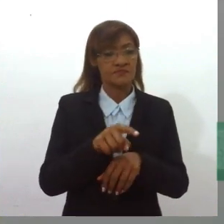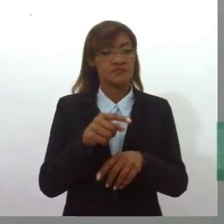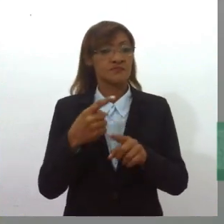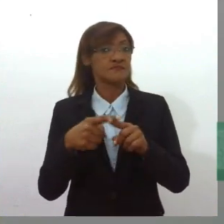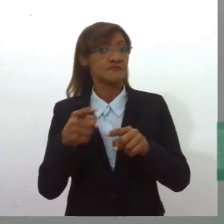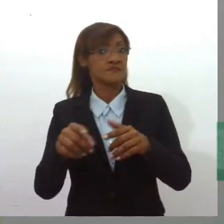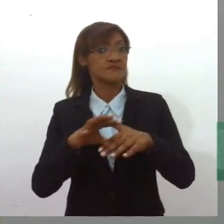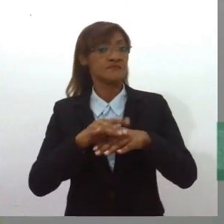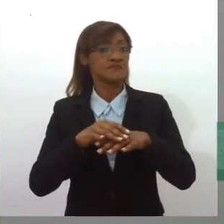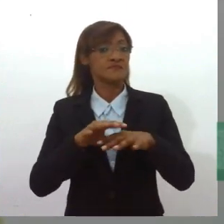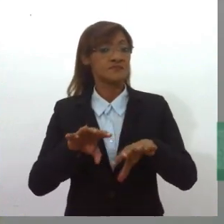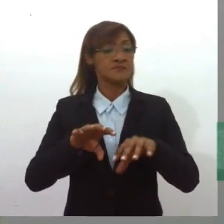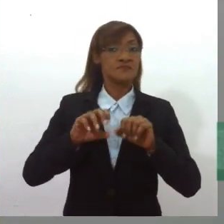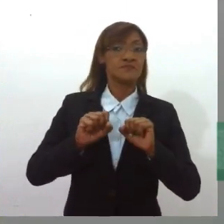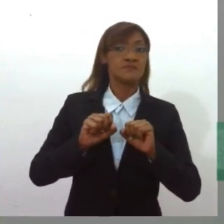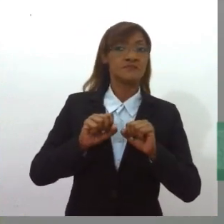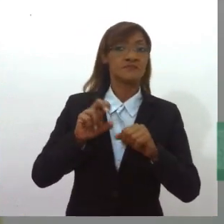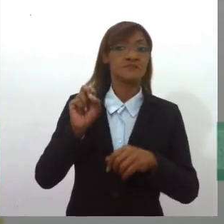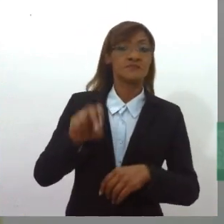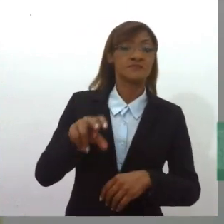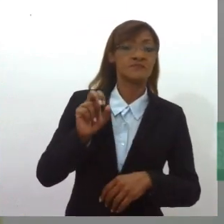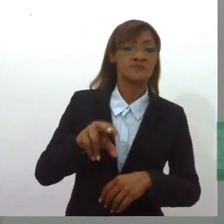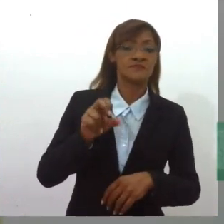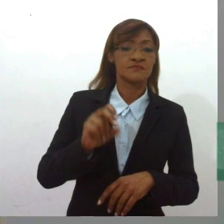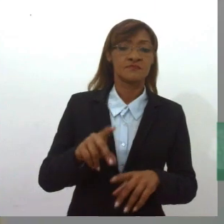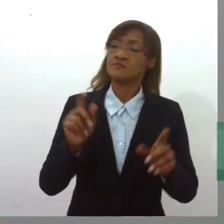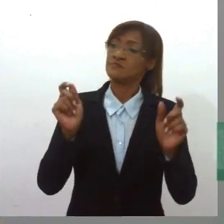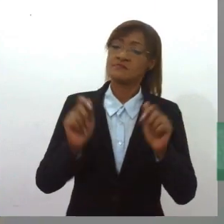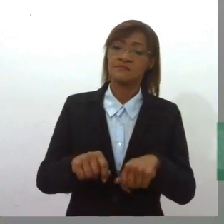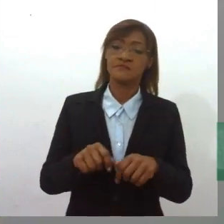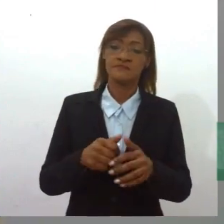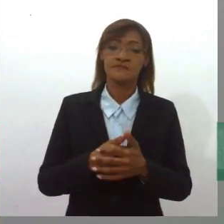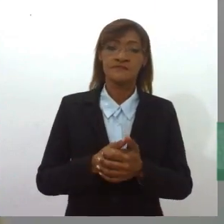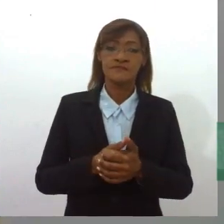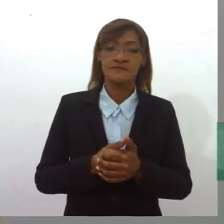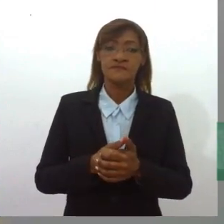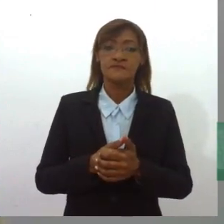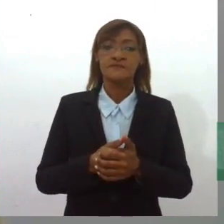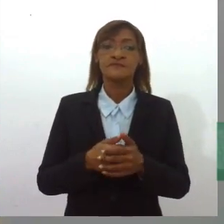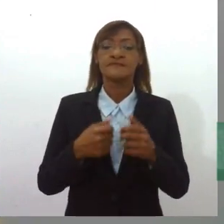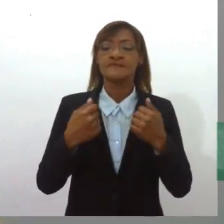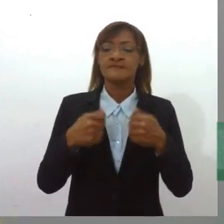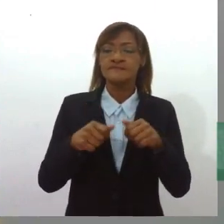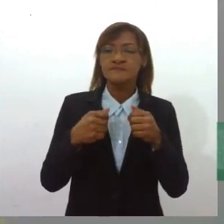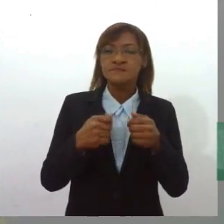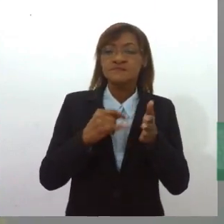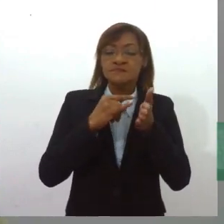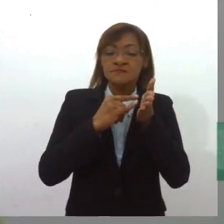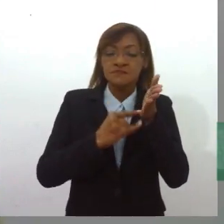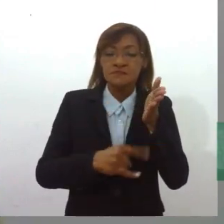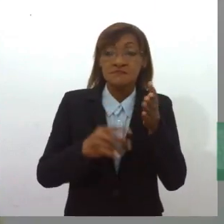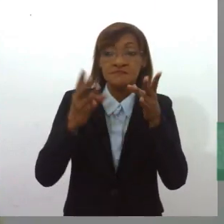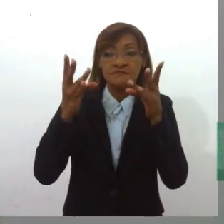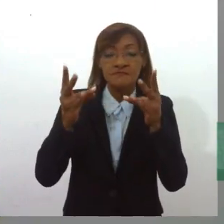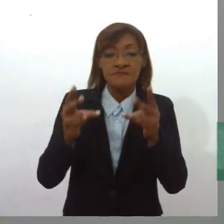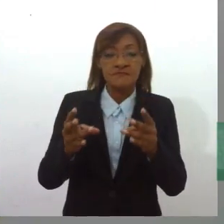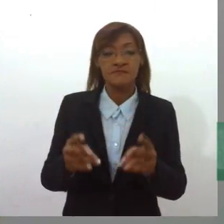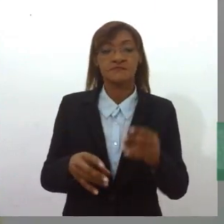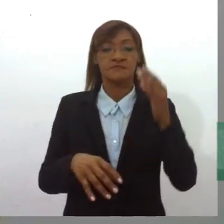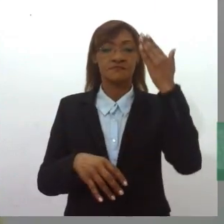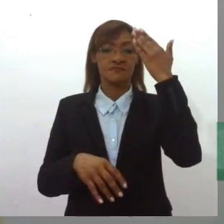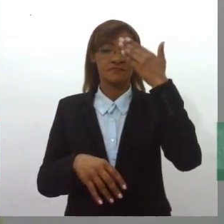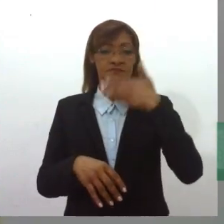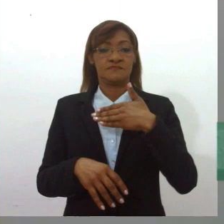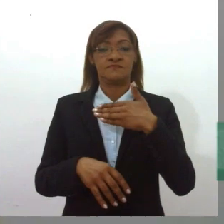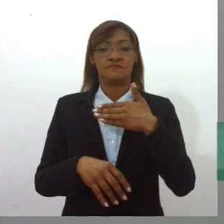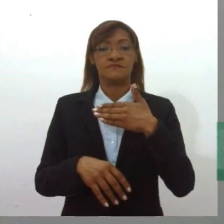infectocontagiosa com risco de transmissão aos seres humanos Isso precisa ser muito bem documentado muito bem comprovado não